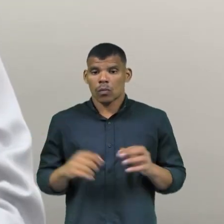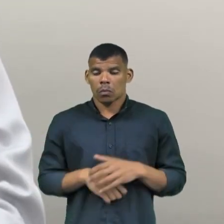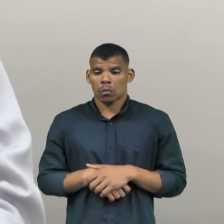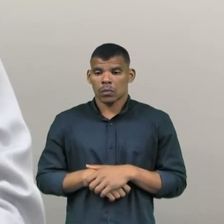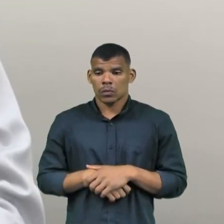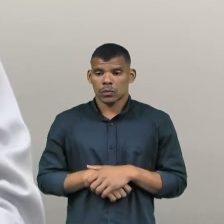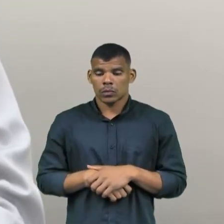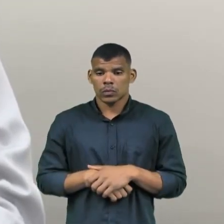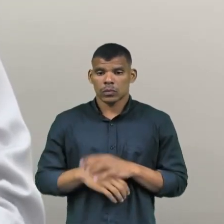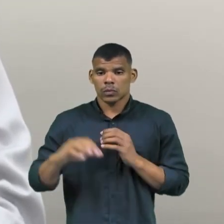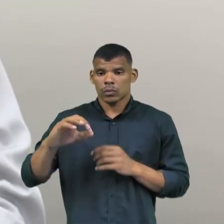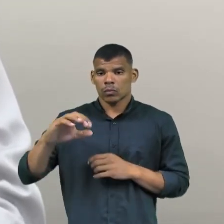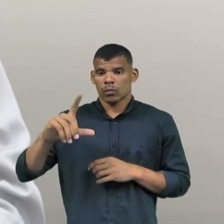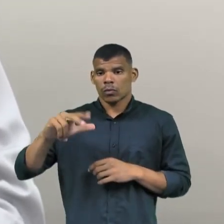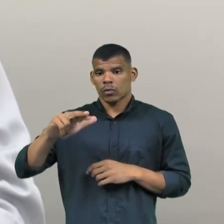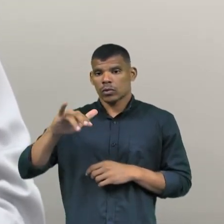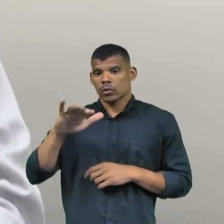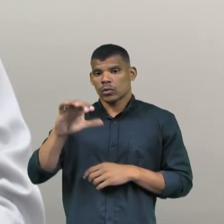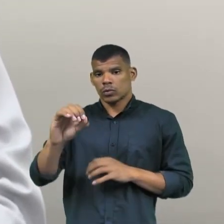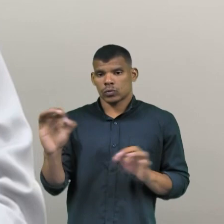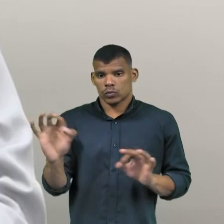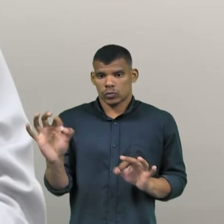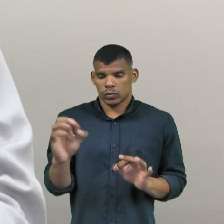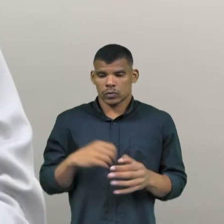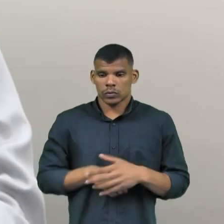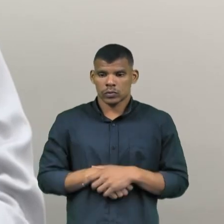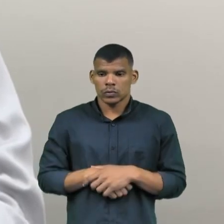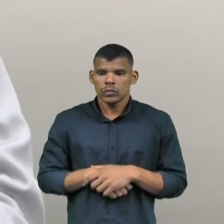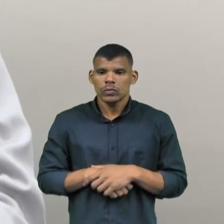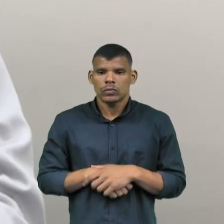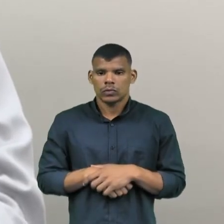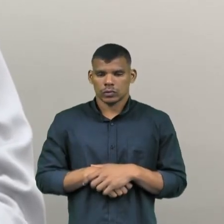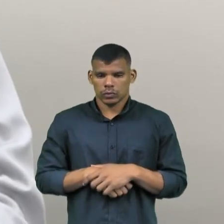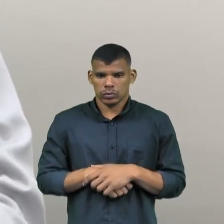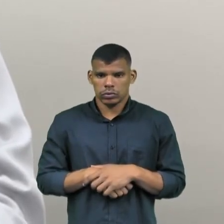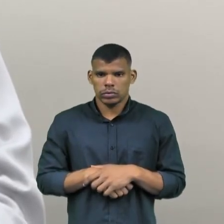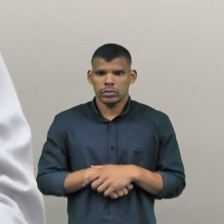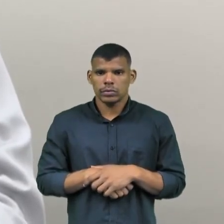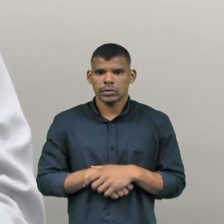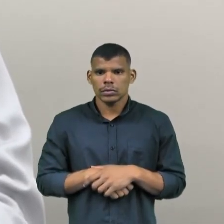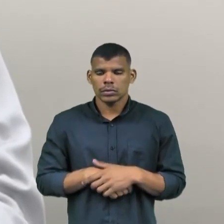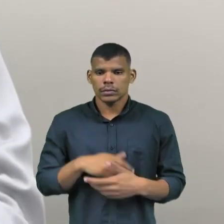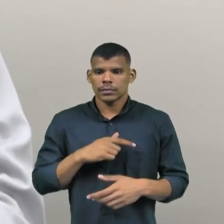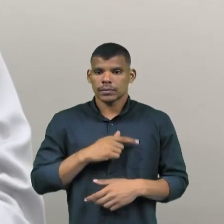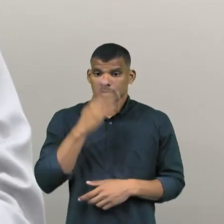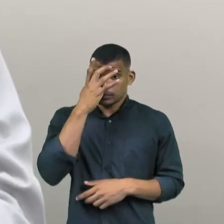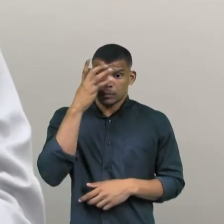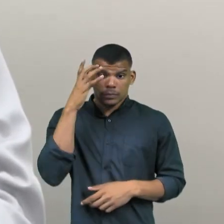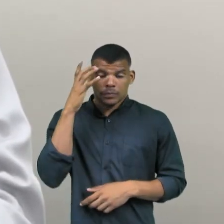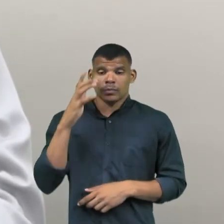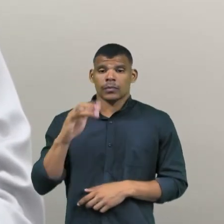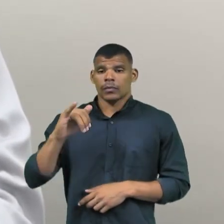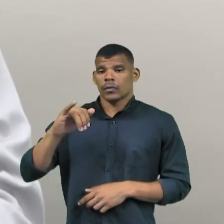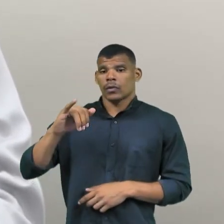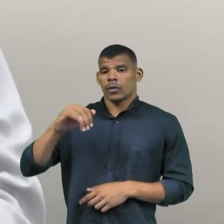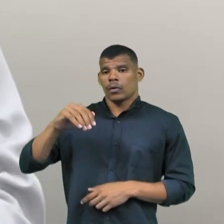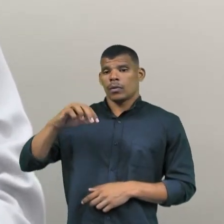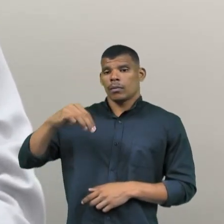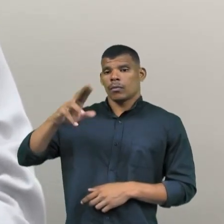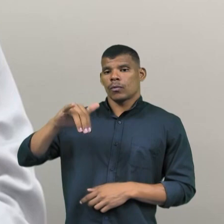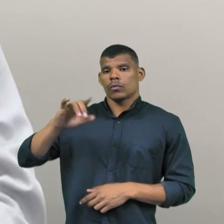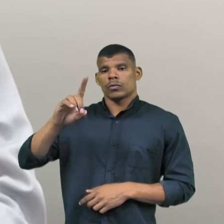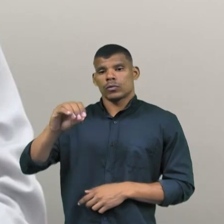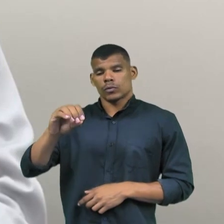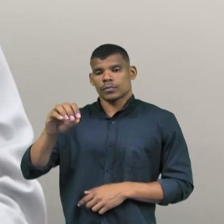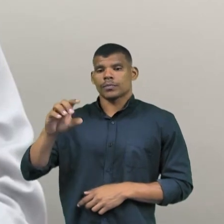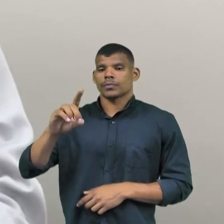alteração clínica relacionada à infecção. E existem os indivíduos que têm a síndrome da imunodeficiência adquirida,